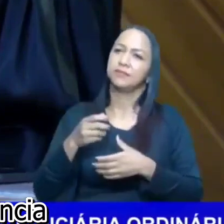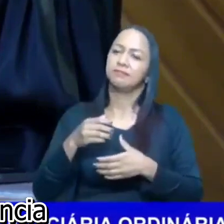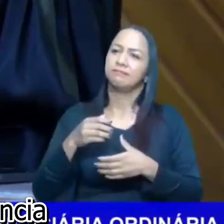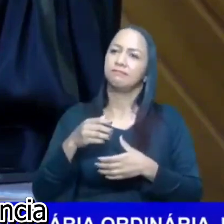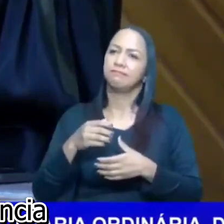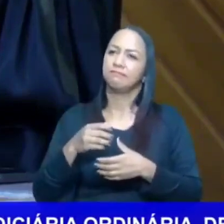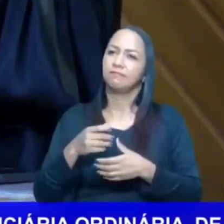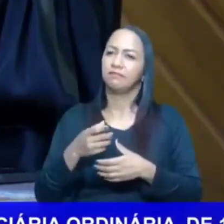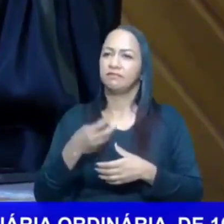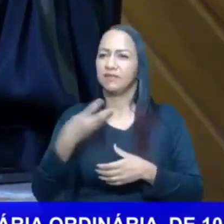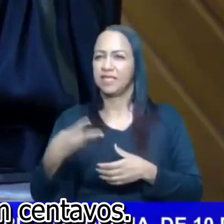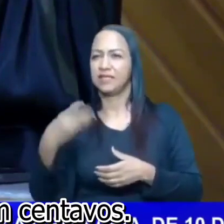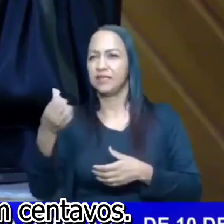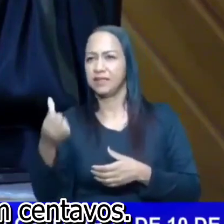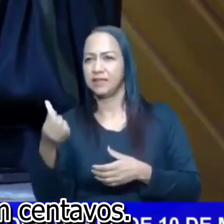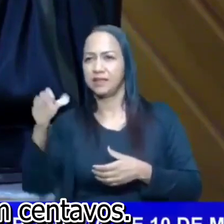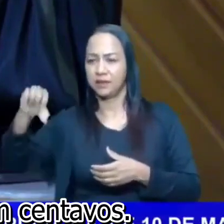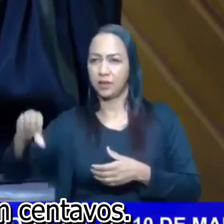R$